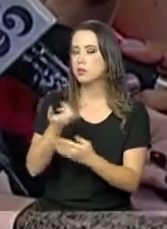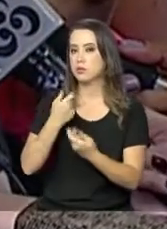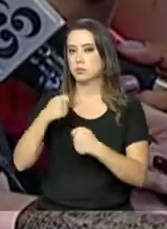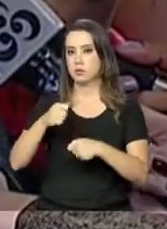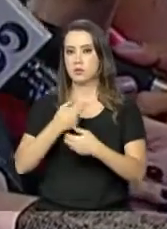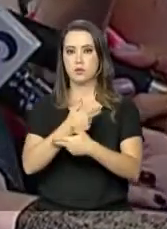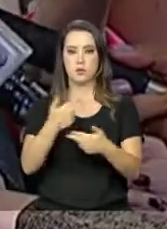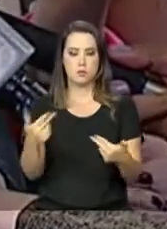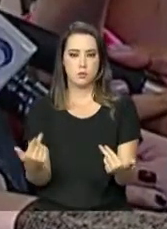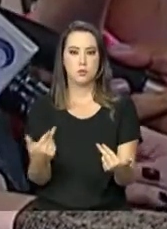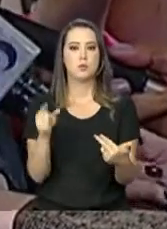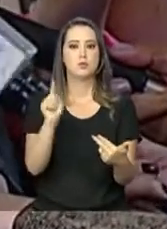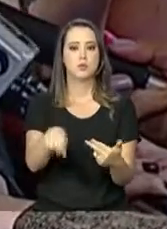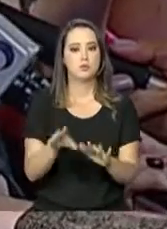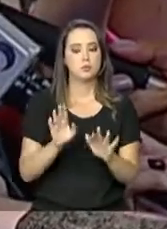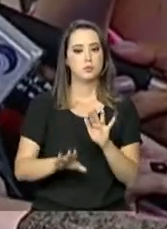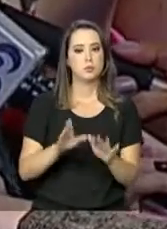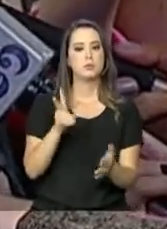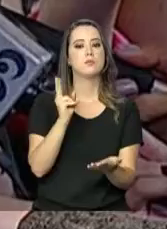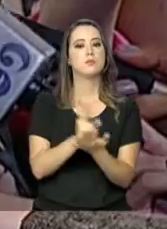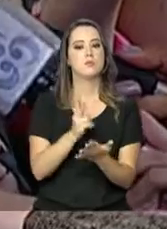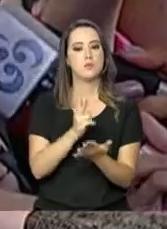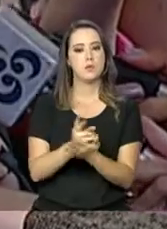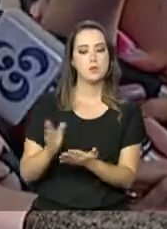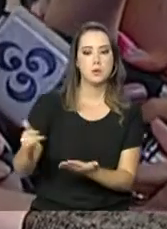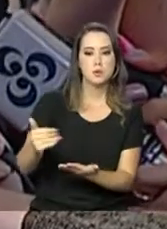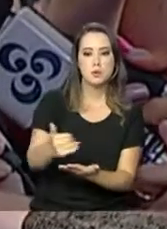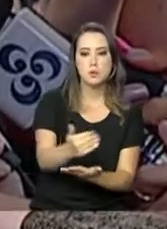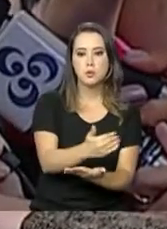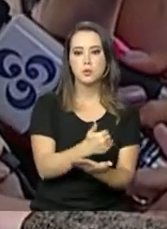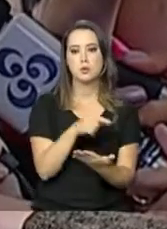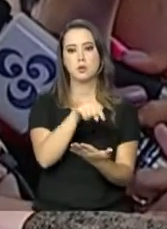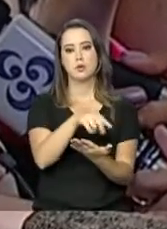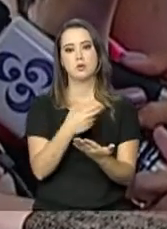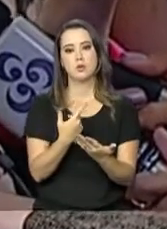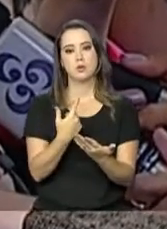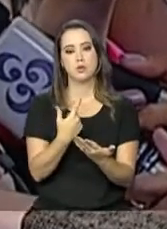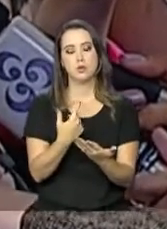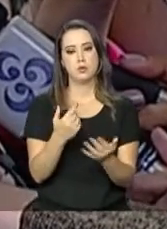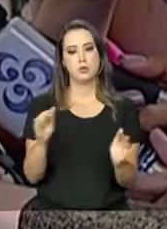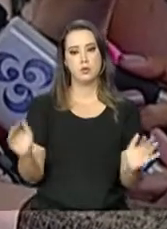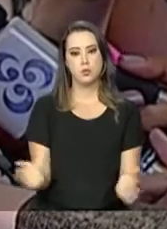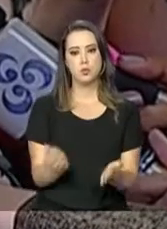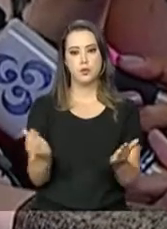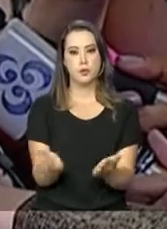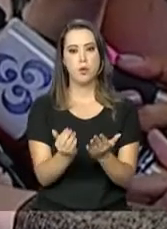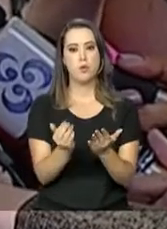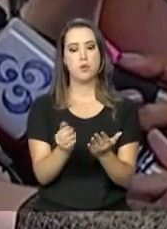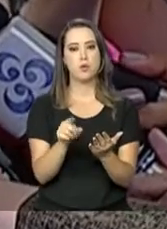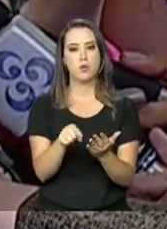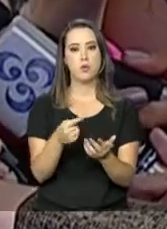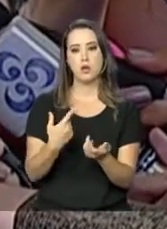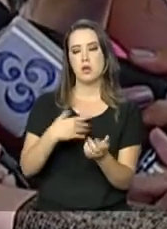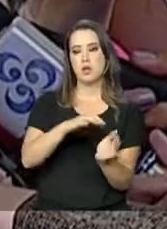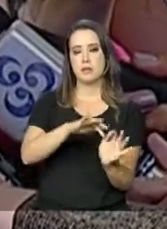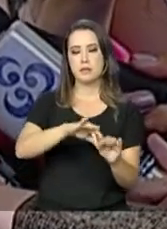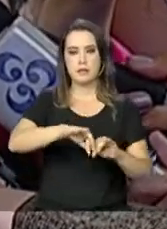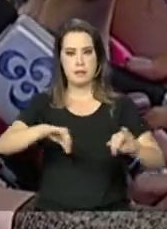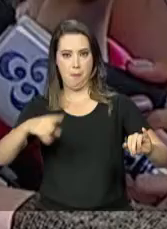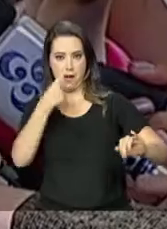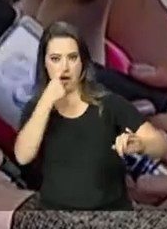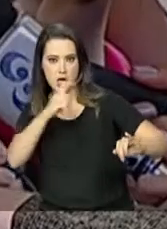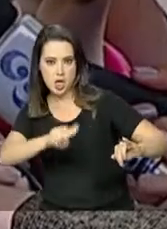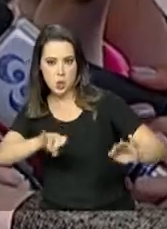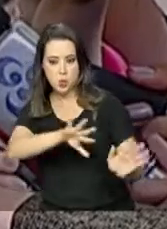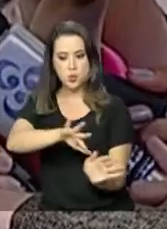e é talvez inclusive para recolher é e recolher já o que é entulho e separar aquilo